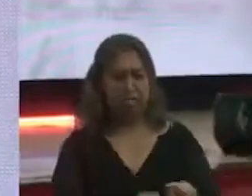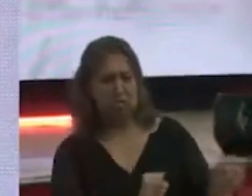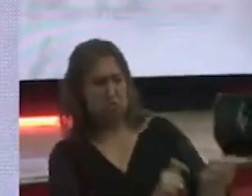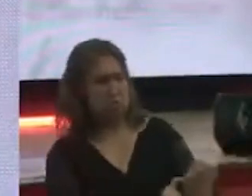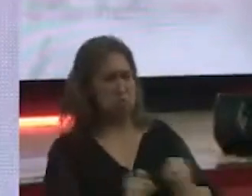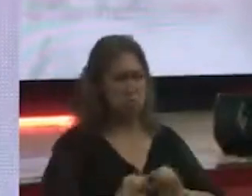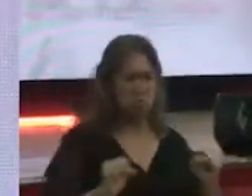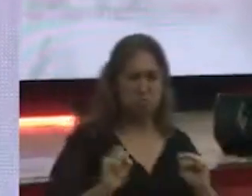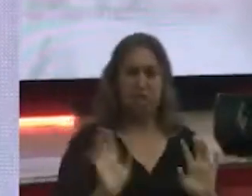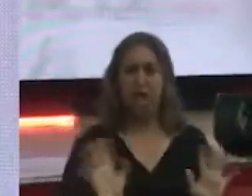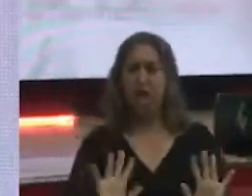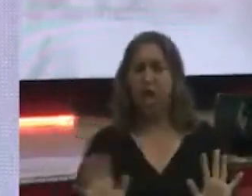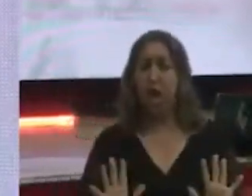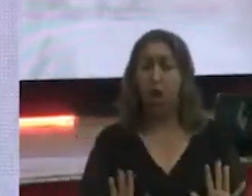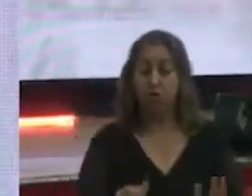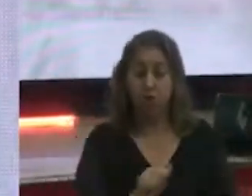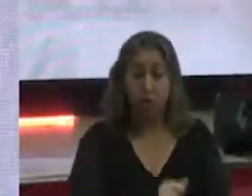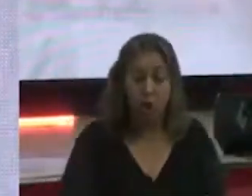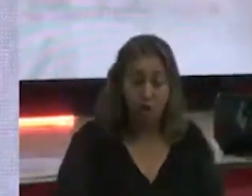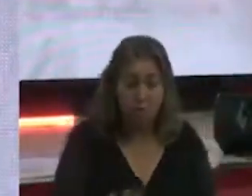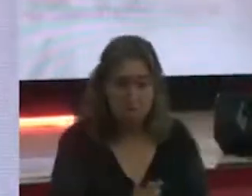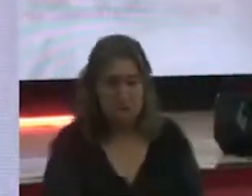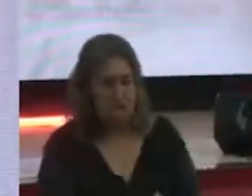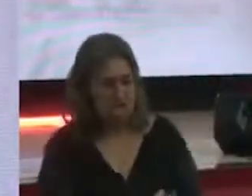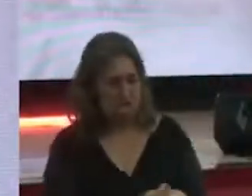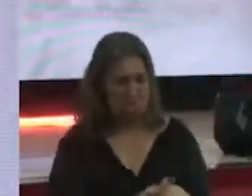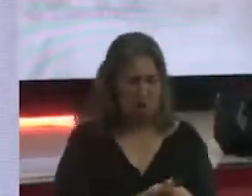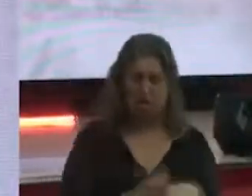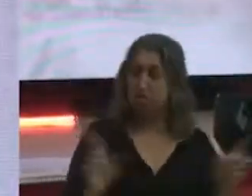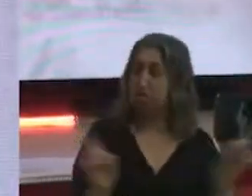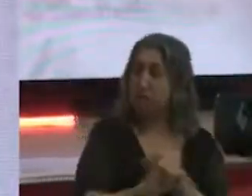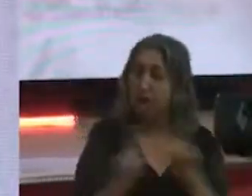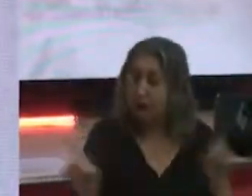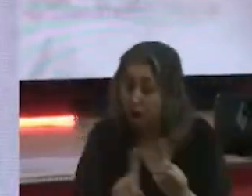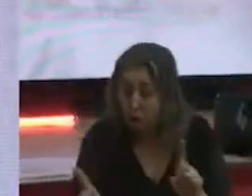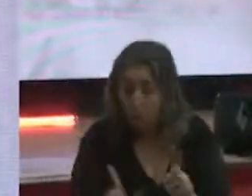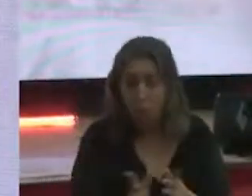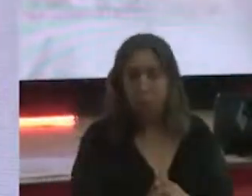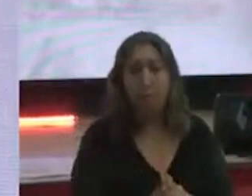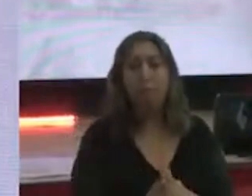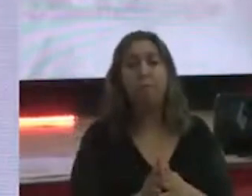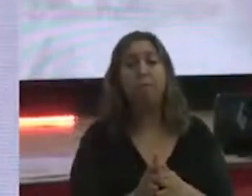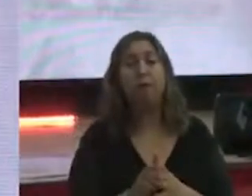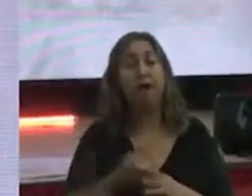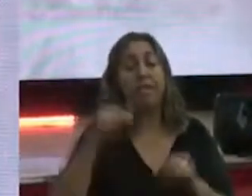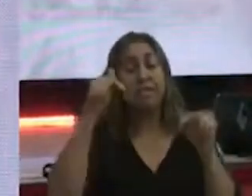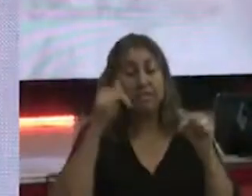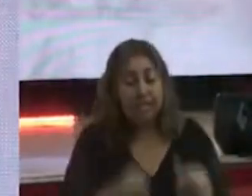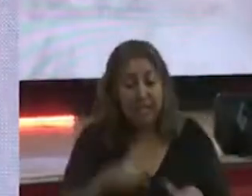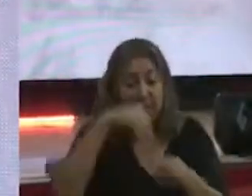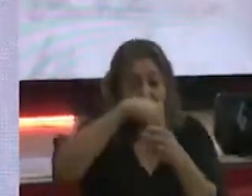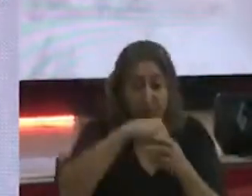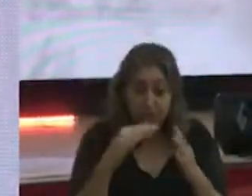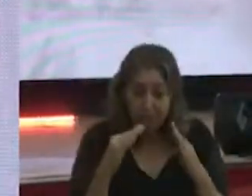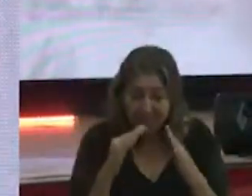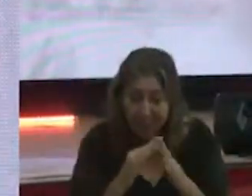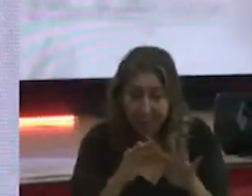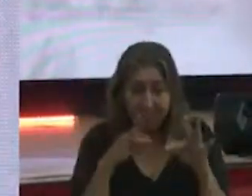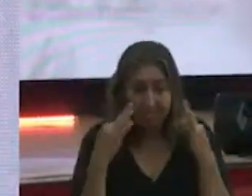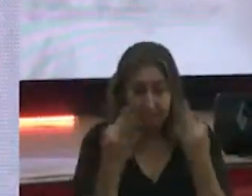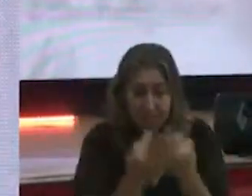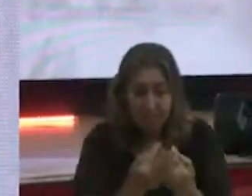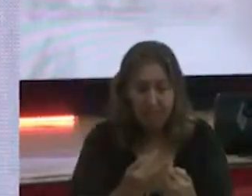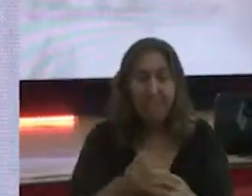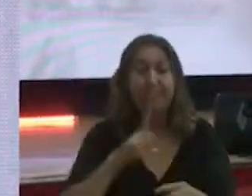não não seja um ambiente doentio não mas que dentro da sua casa reine